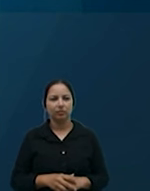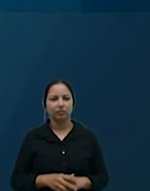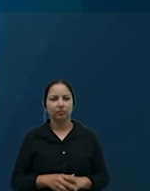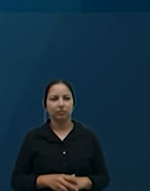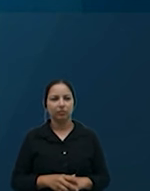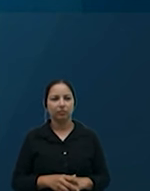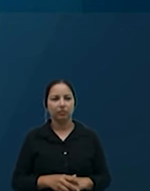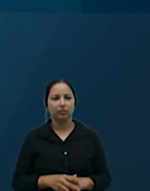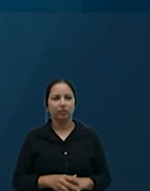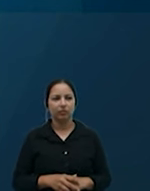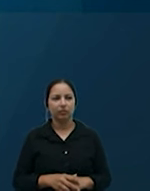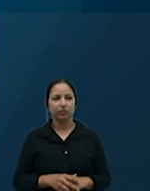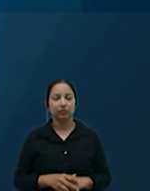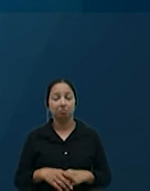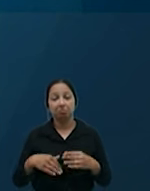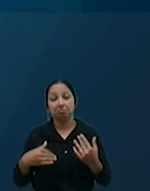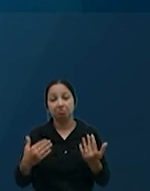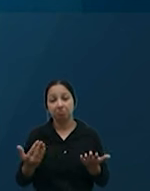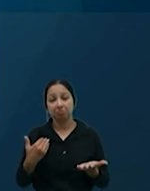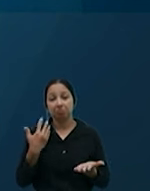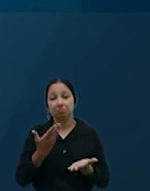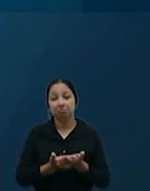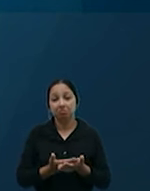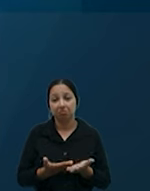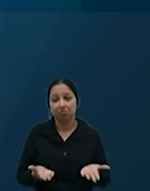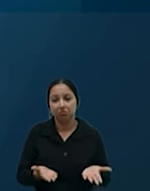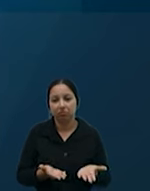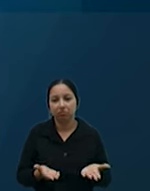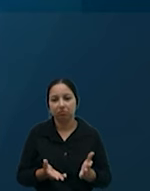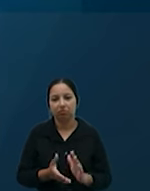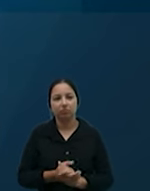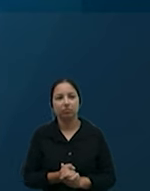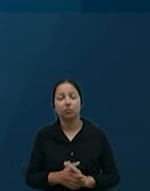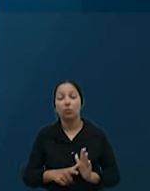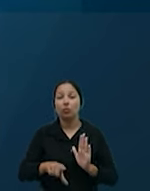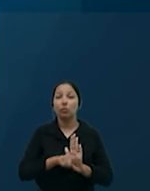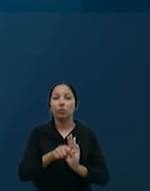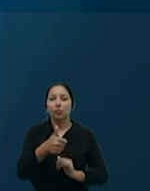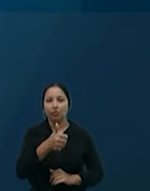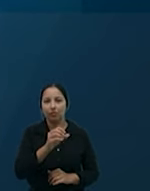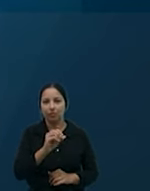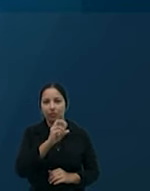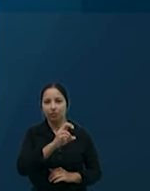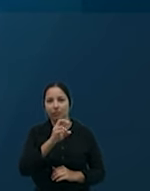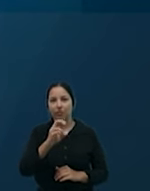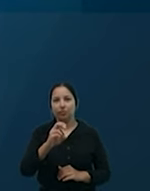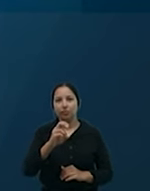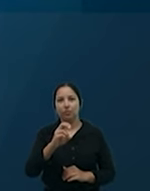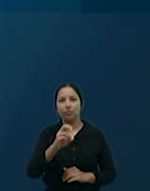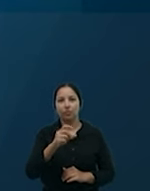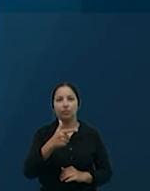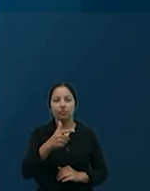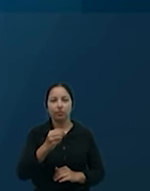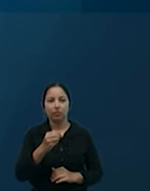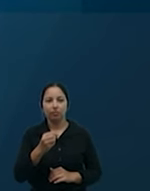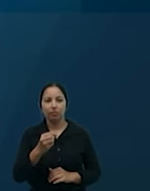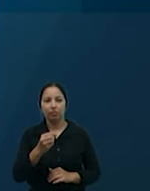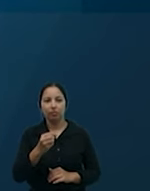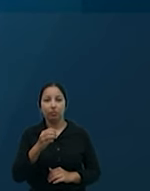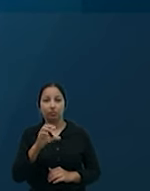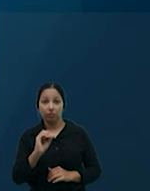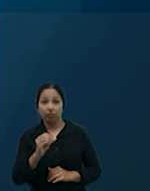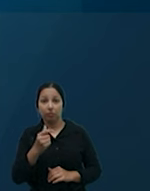até então, mesmo com o advento da Lei 10.559 de 2002, que se cogita adotar como parâmetro,